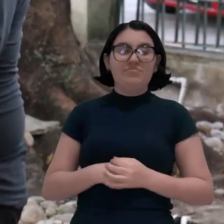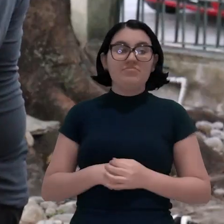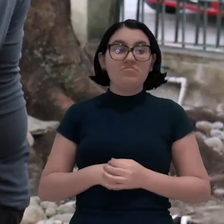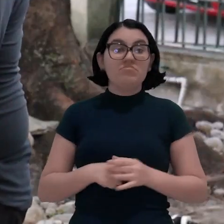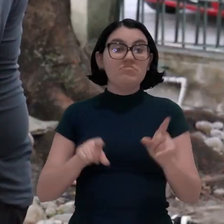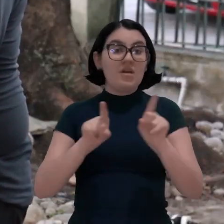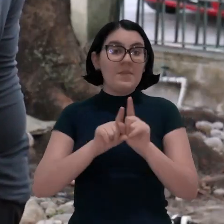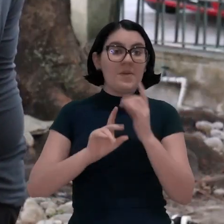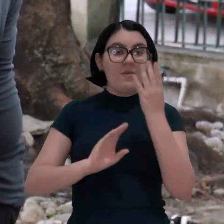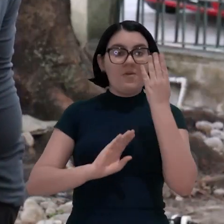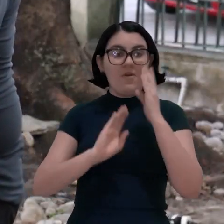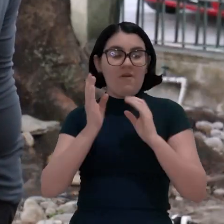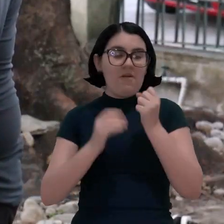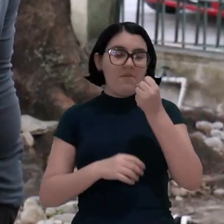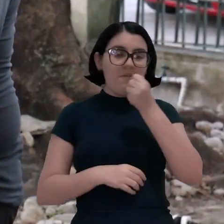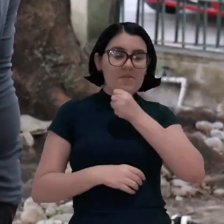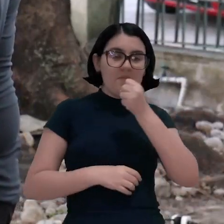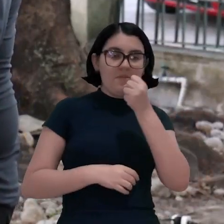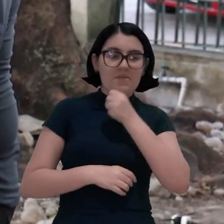coral.